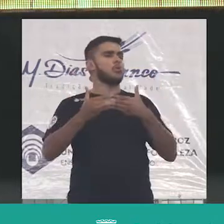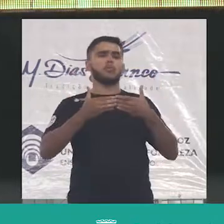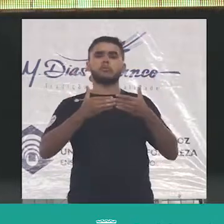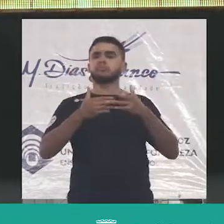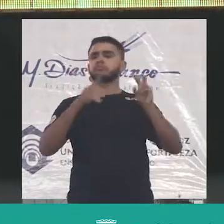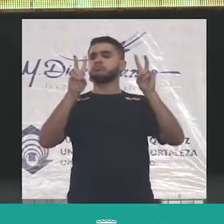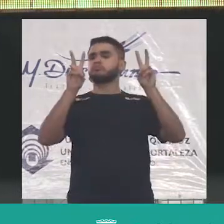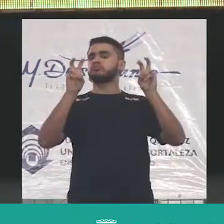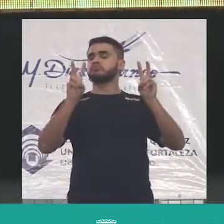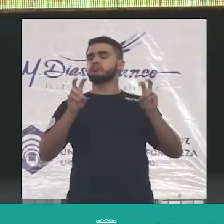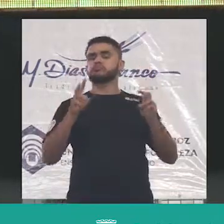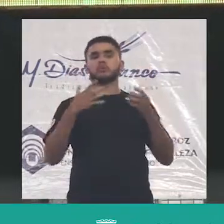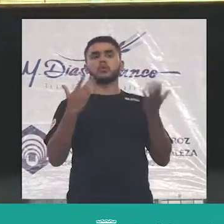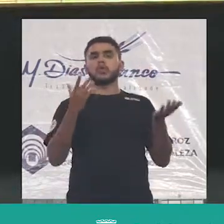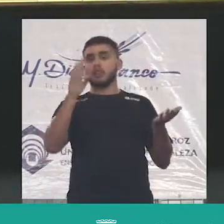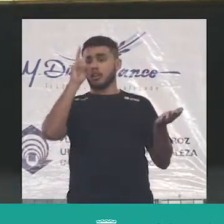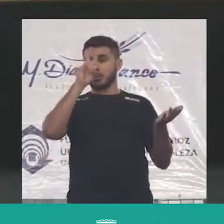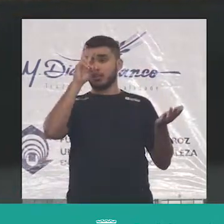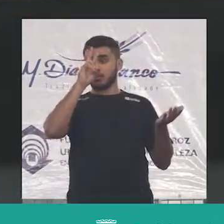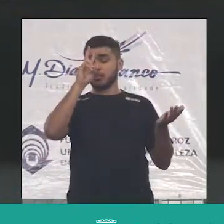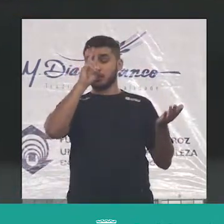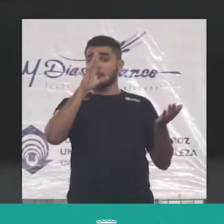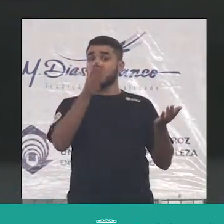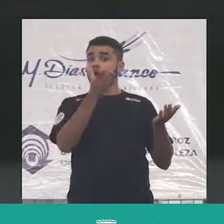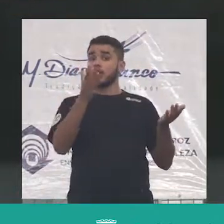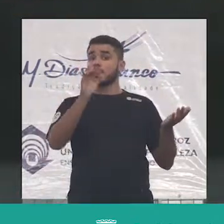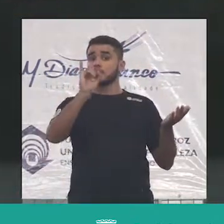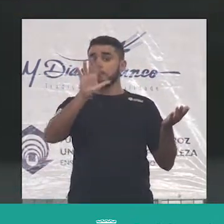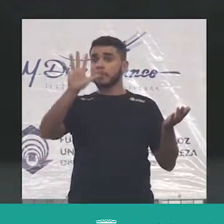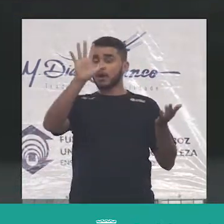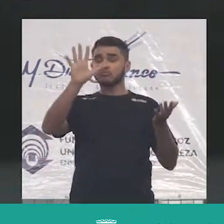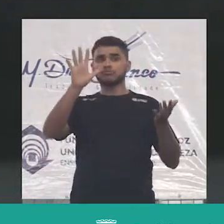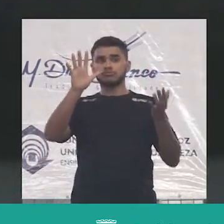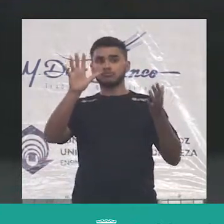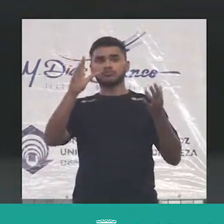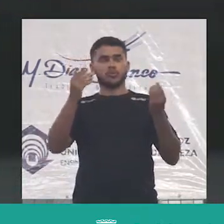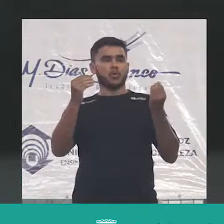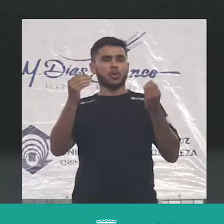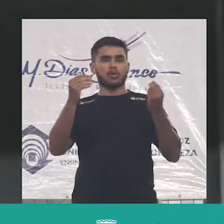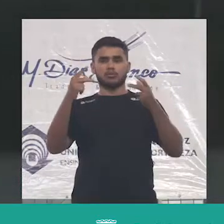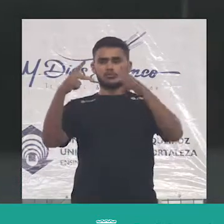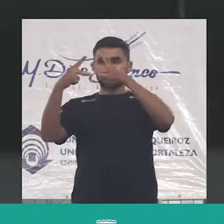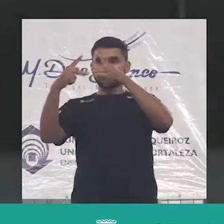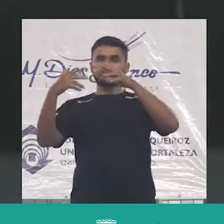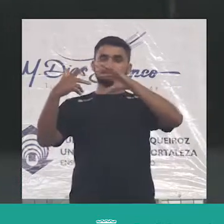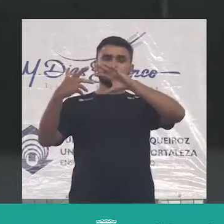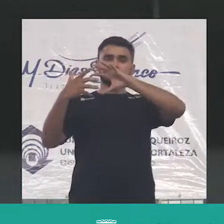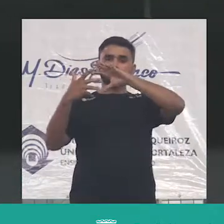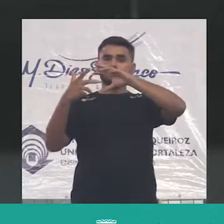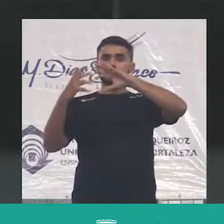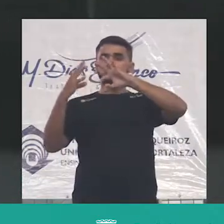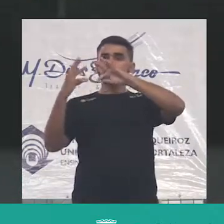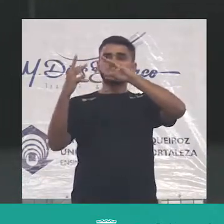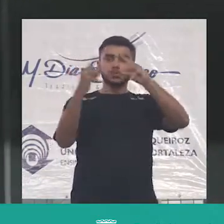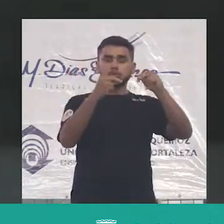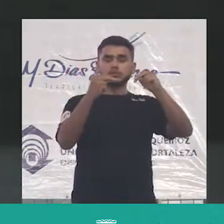espacial, vocês vão ter que lembrar daquilo que o Enem pede para você. O Enem pede que você desenvolva a seguinte